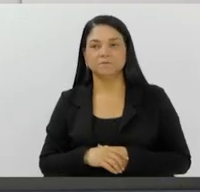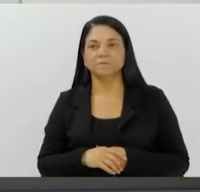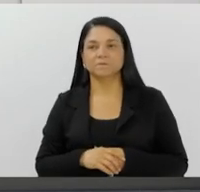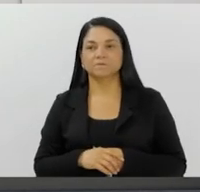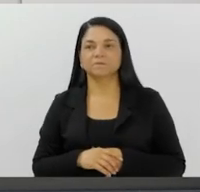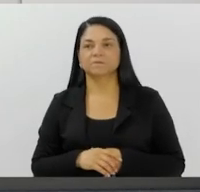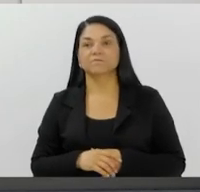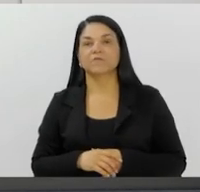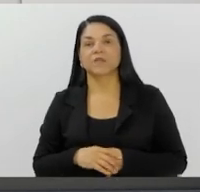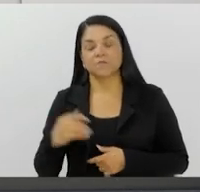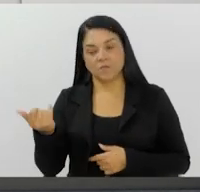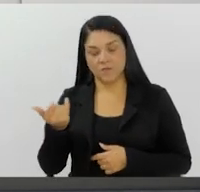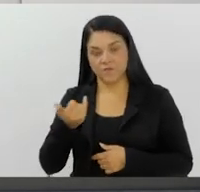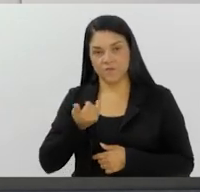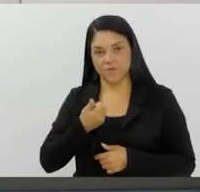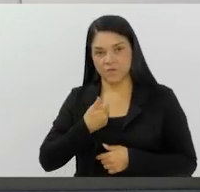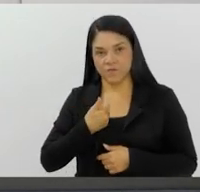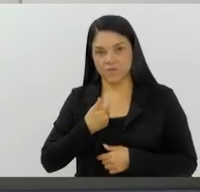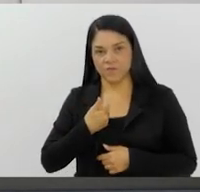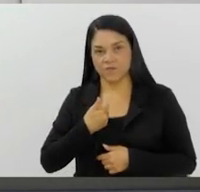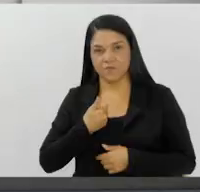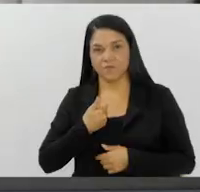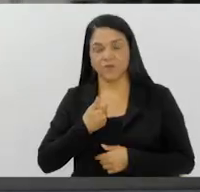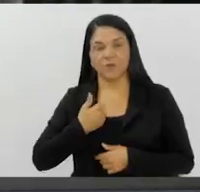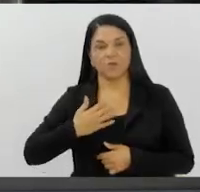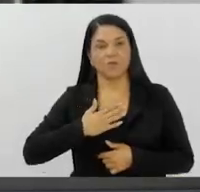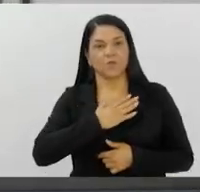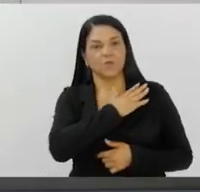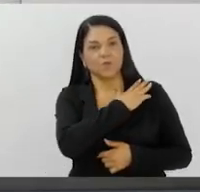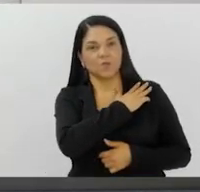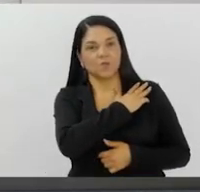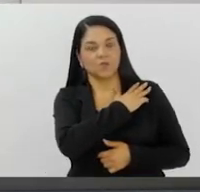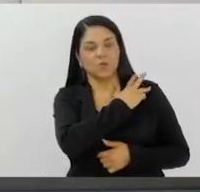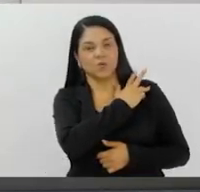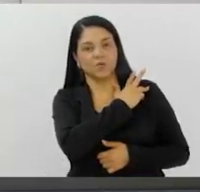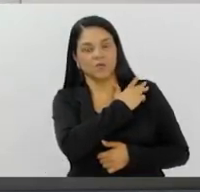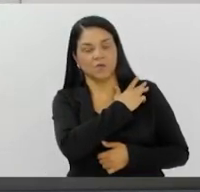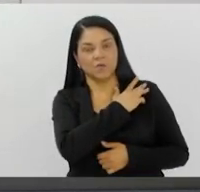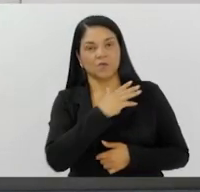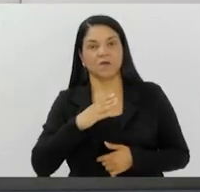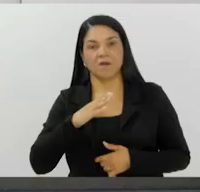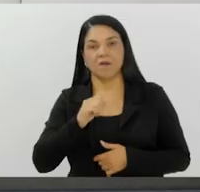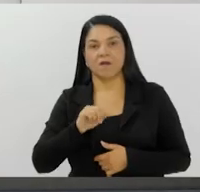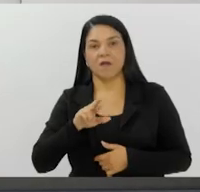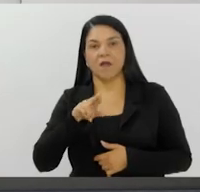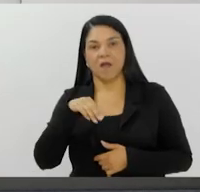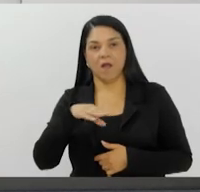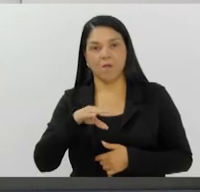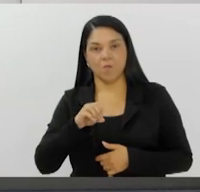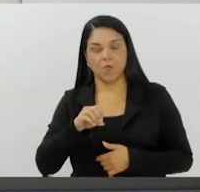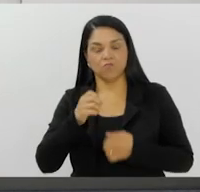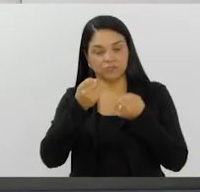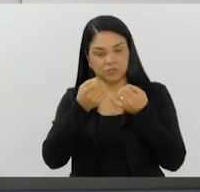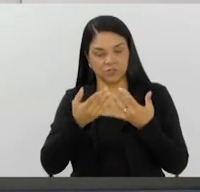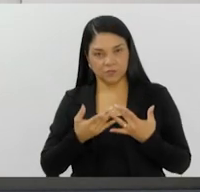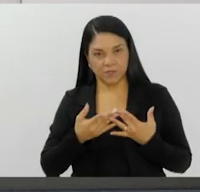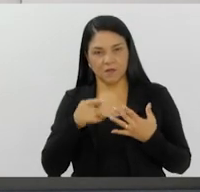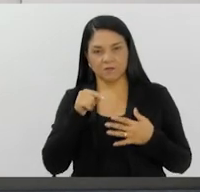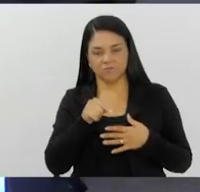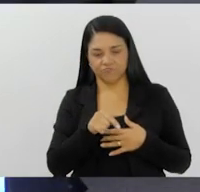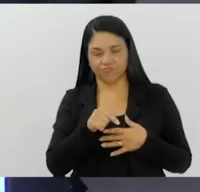fui informado aqui que o coronel Carmo queria dar uma palinha sobre esse caso Coronel é